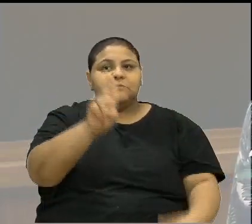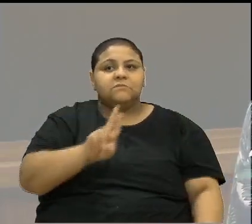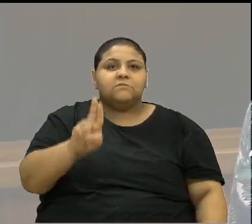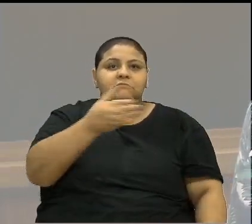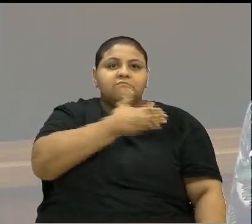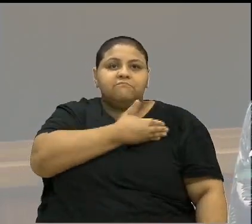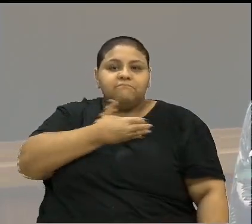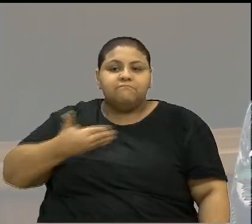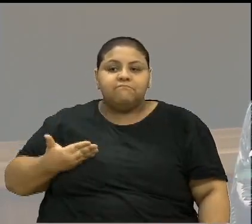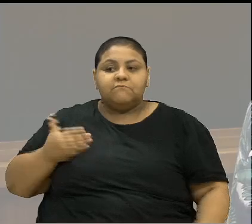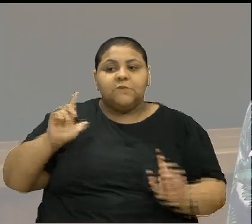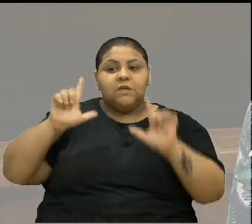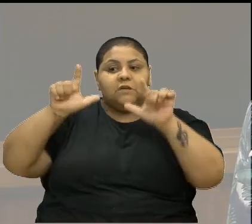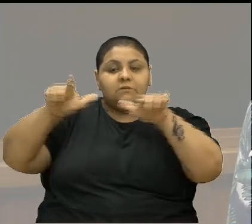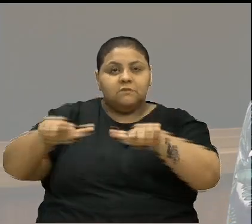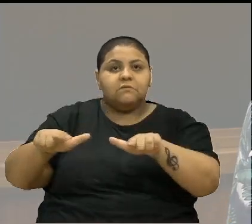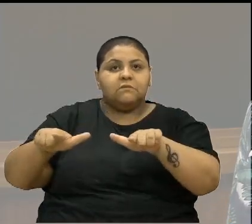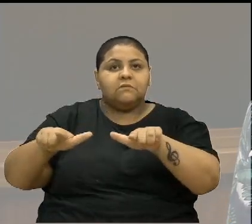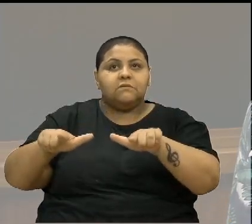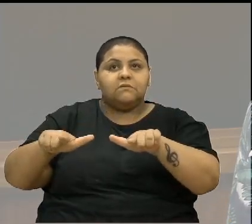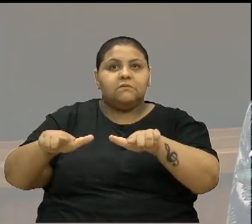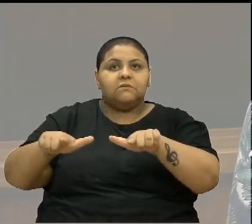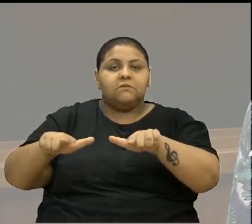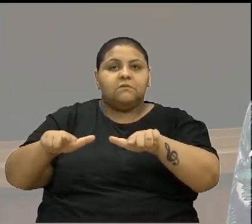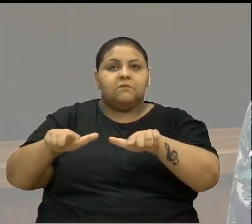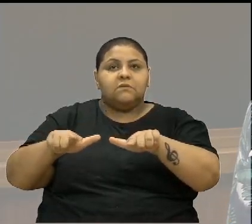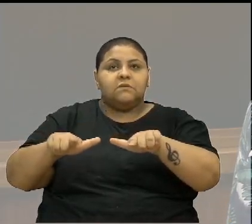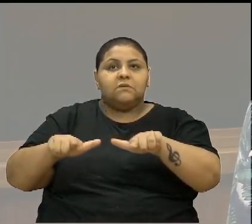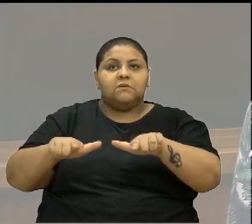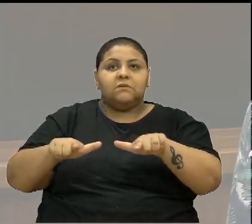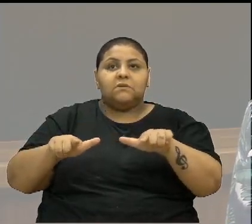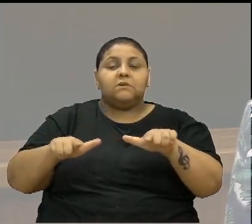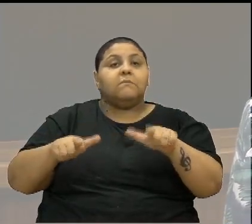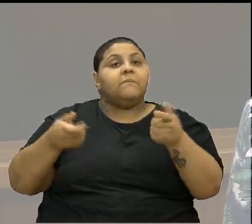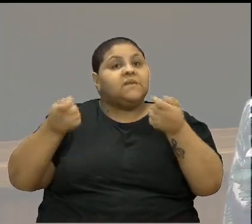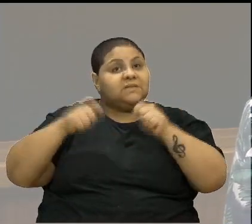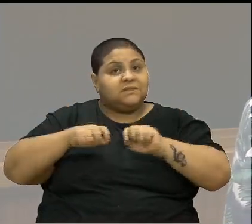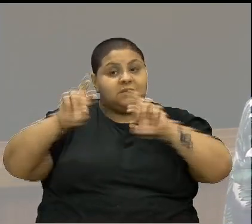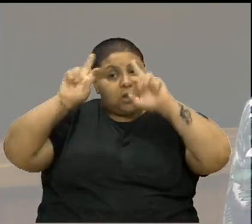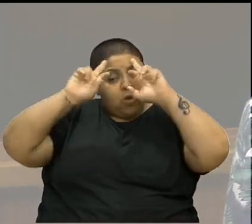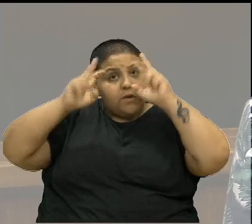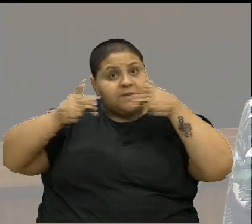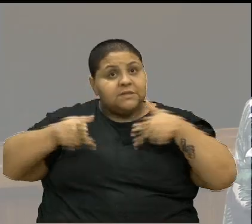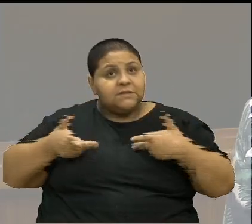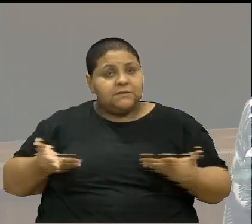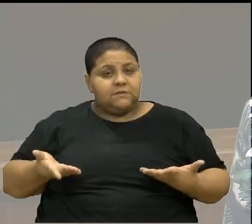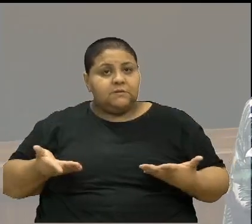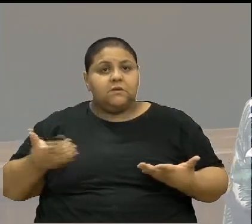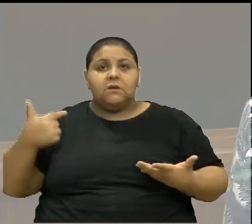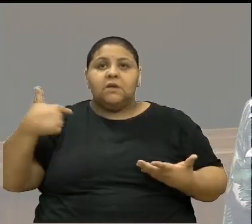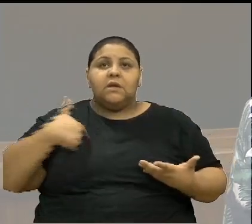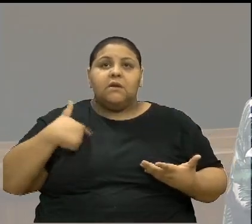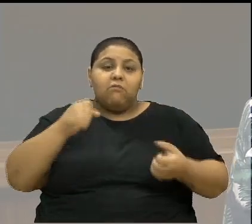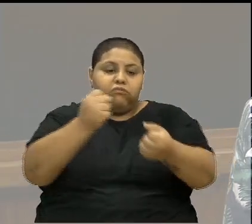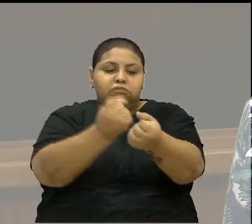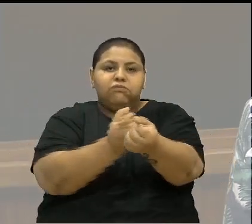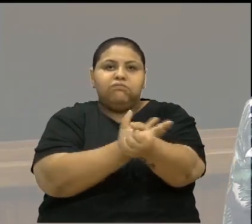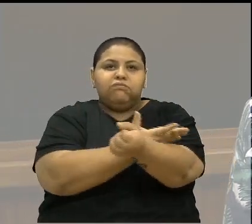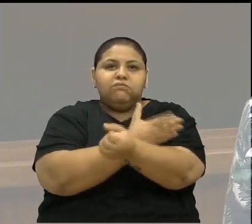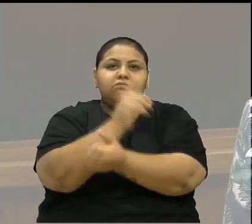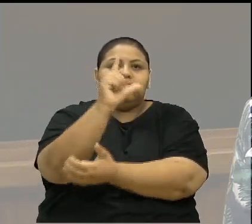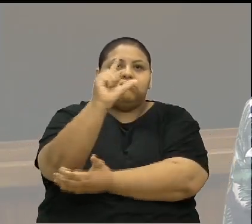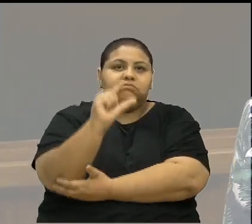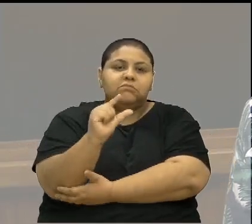pública desse espaço está mais do que na hora de ser reconhecido. Mas eu me emocionei um pouco